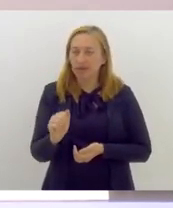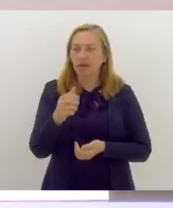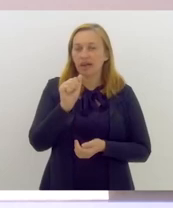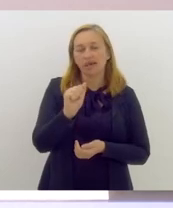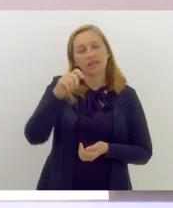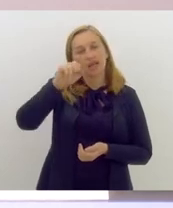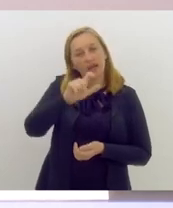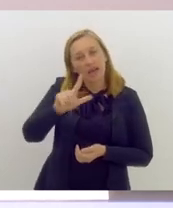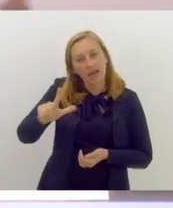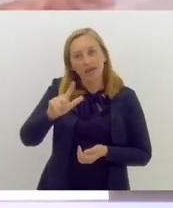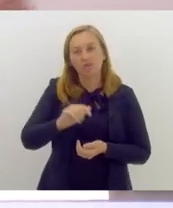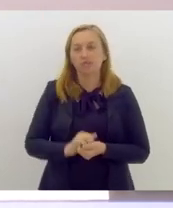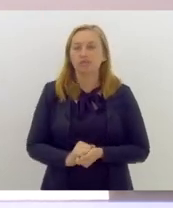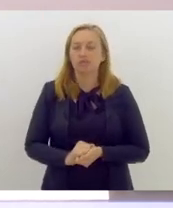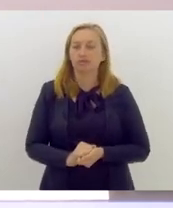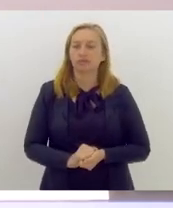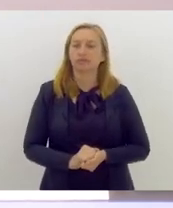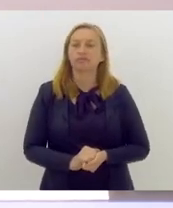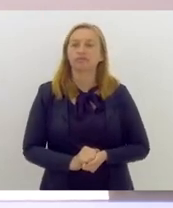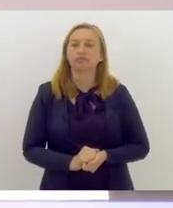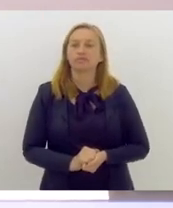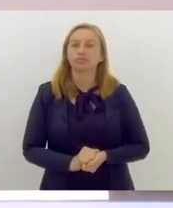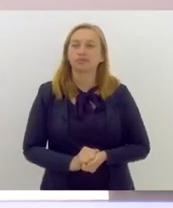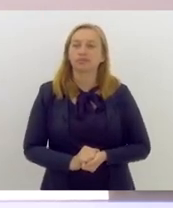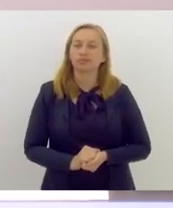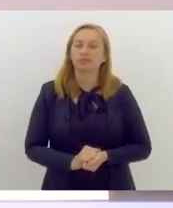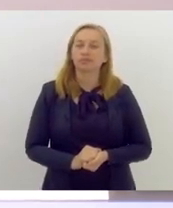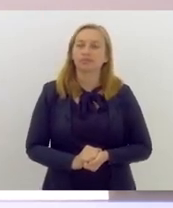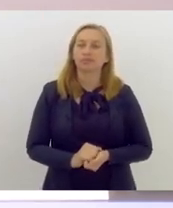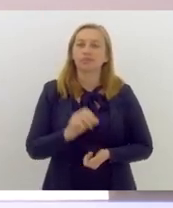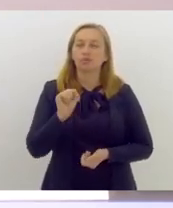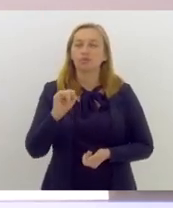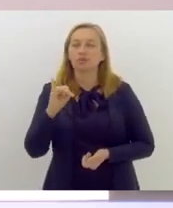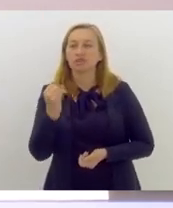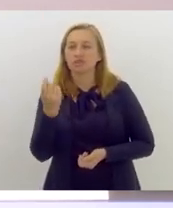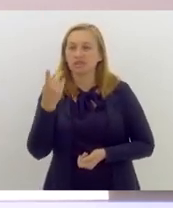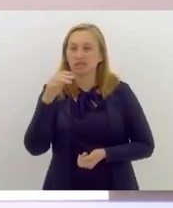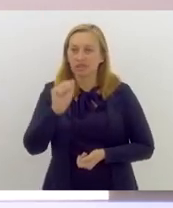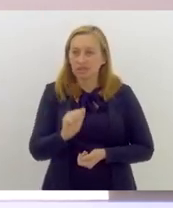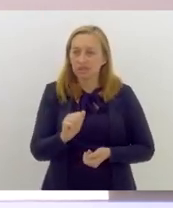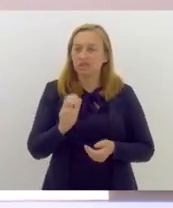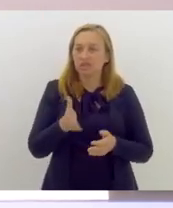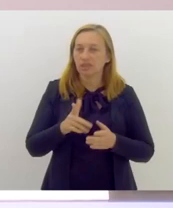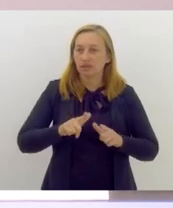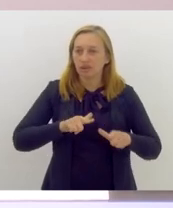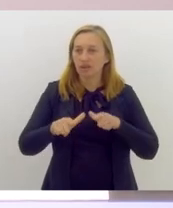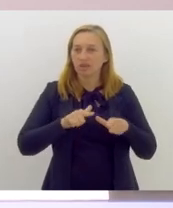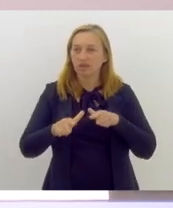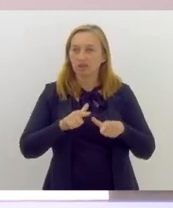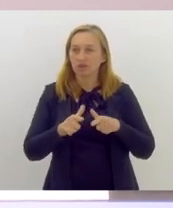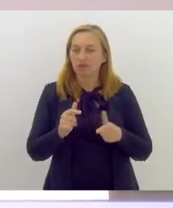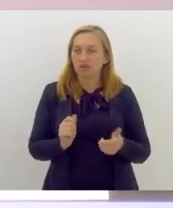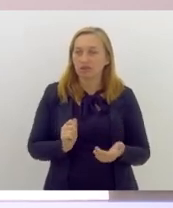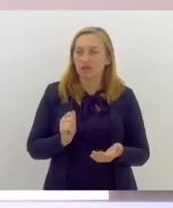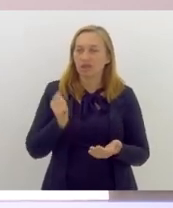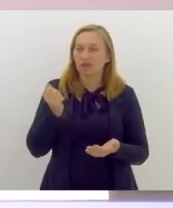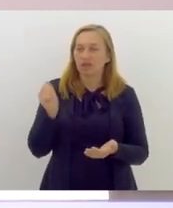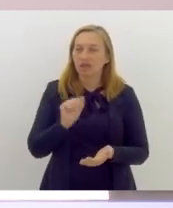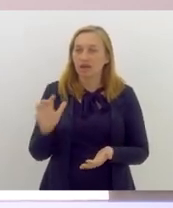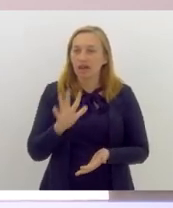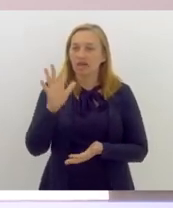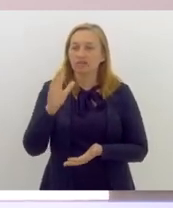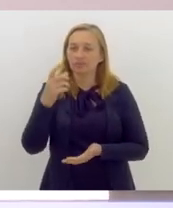enquanto está em honesta Anael as unhas já estão funcionando e cobrando a energia de 1.560